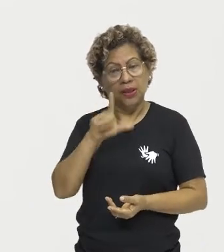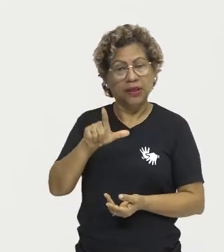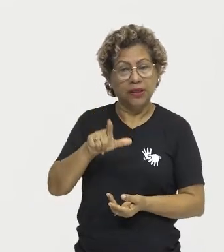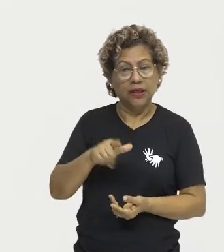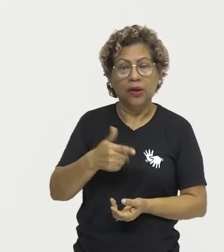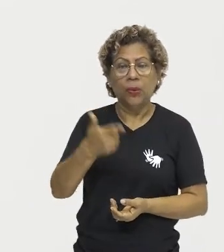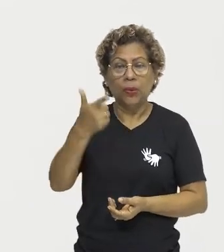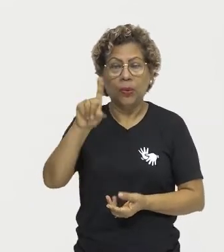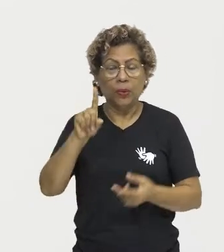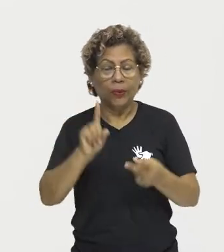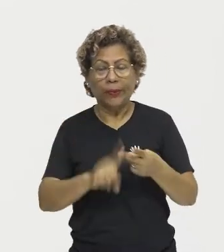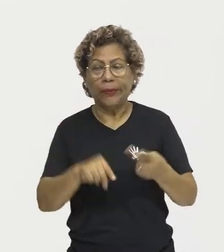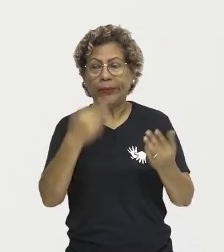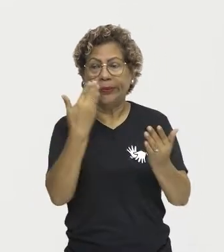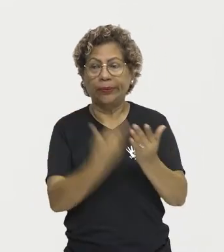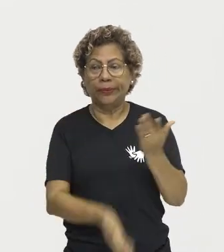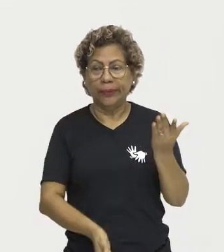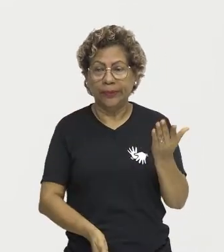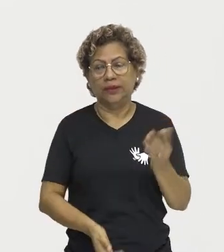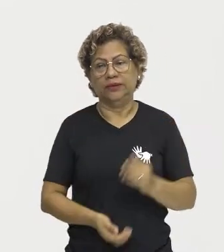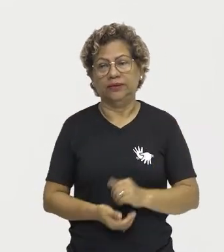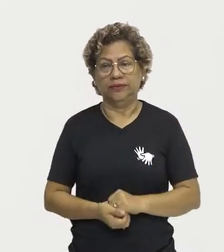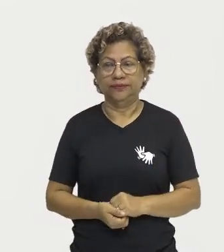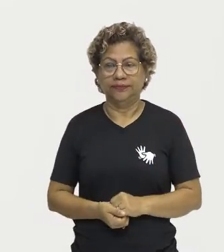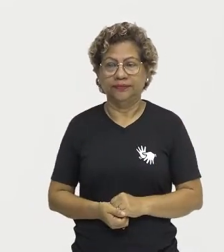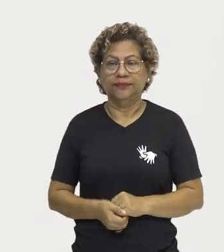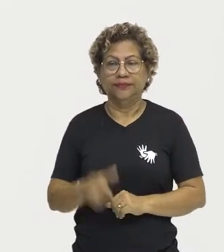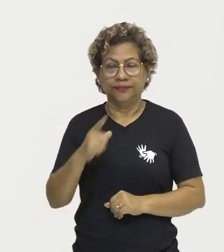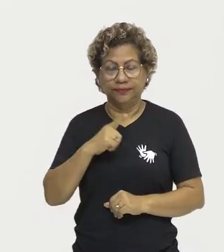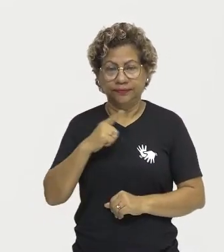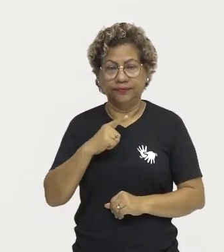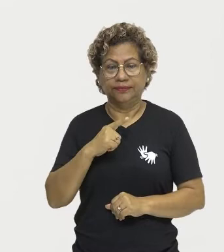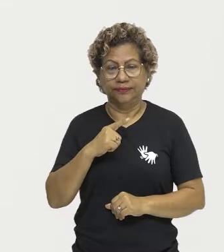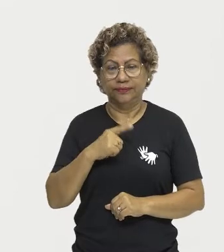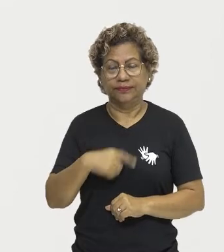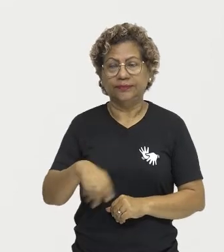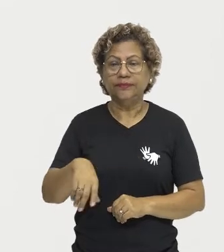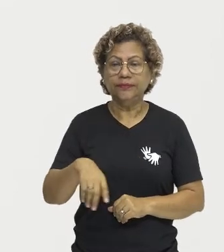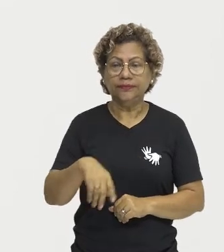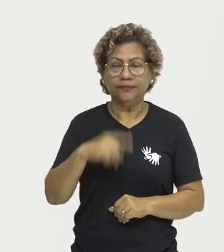ele tem o que inicialmente? Temos aqui um corpo A,